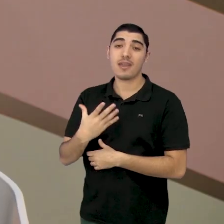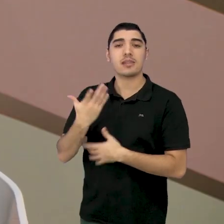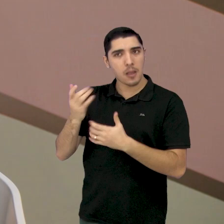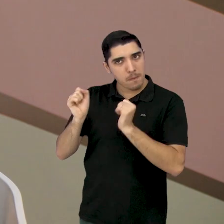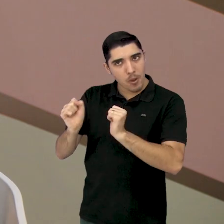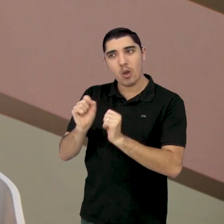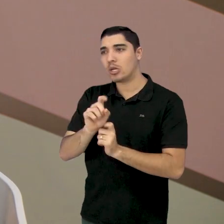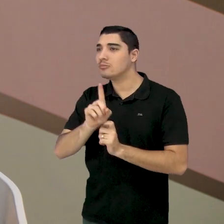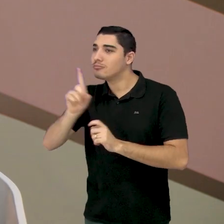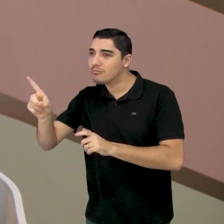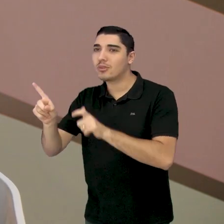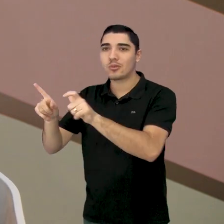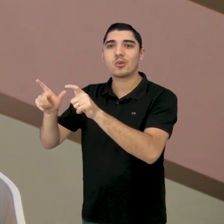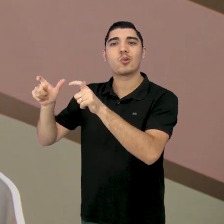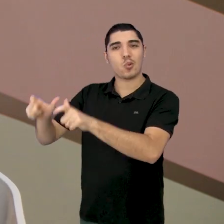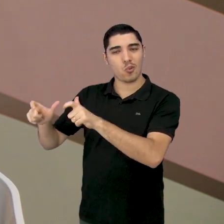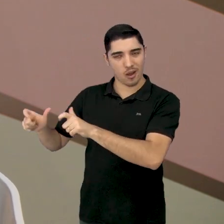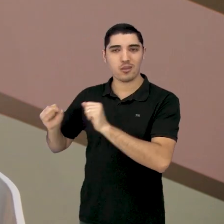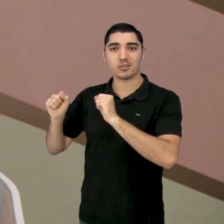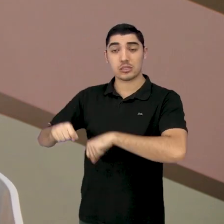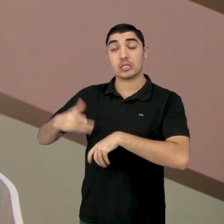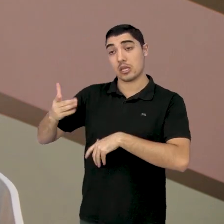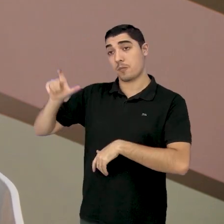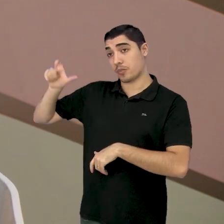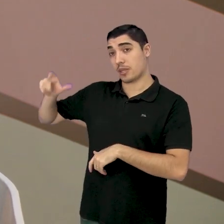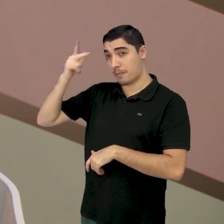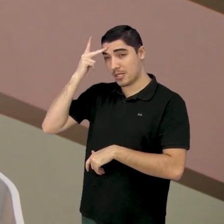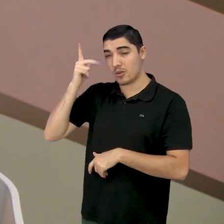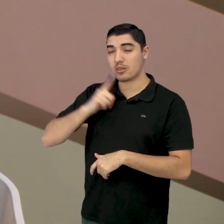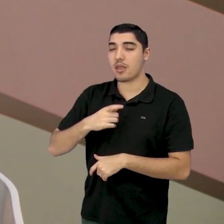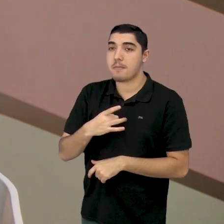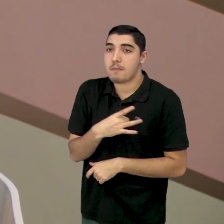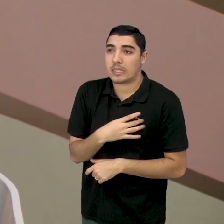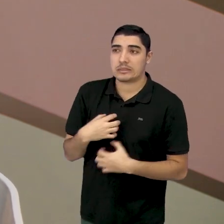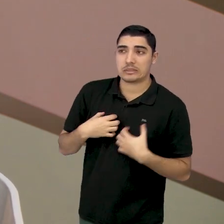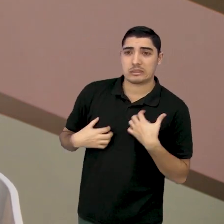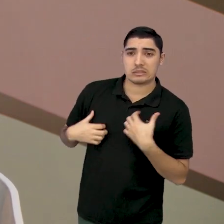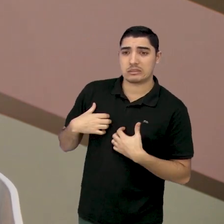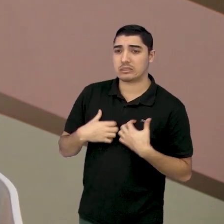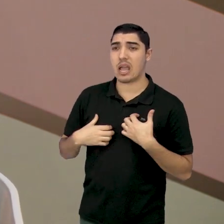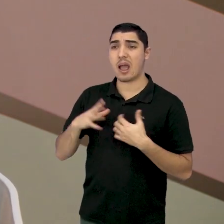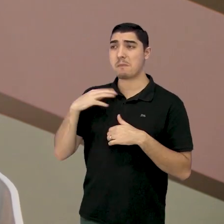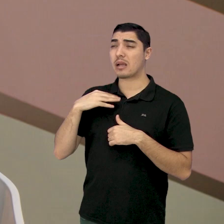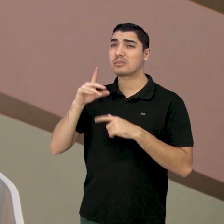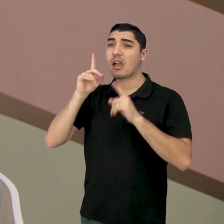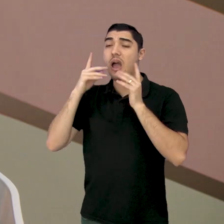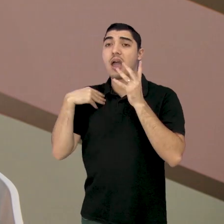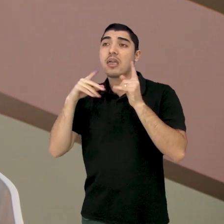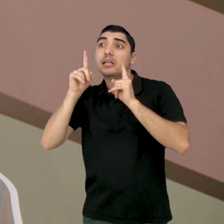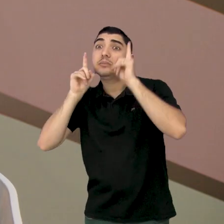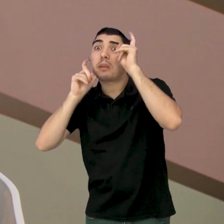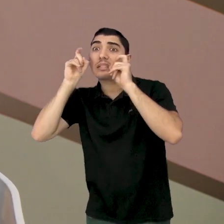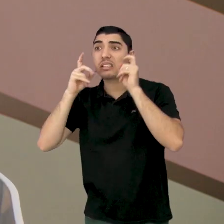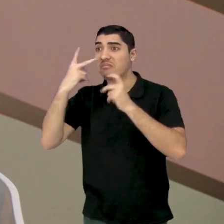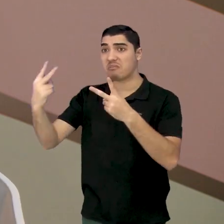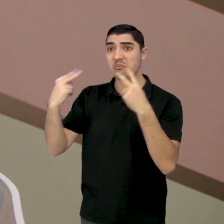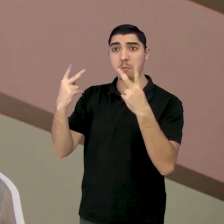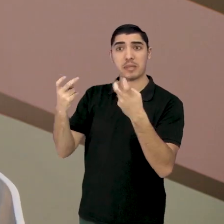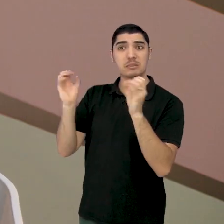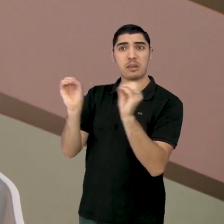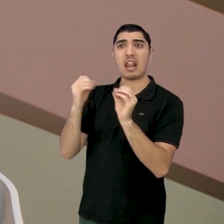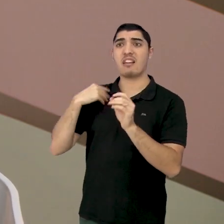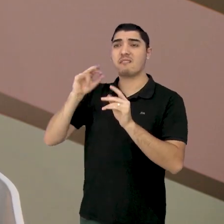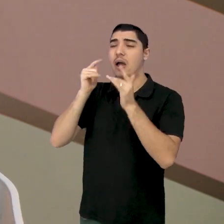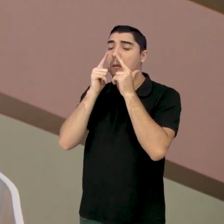Então, pode caminhar por aí. Então, geralmente o paciente ele tem muito medo, né? Hoje em dia, mas eu vou ficar sem expressão, vou ficar com a